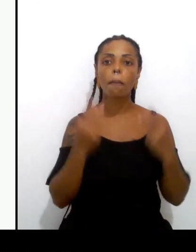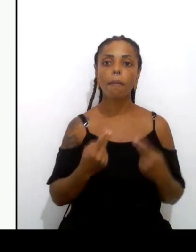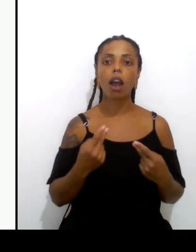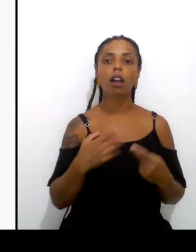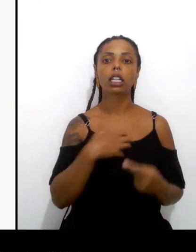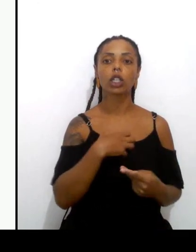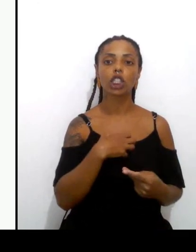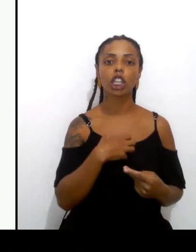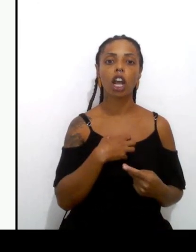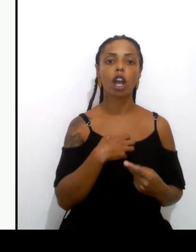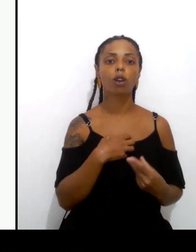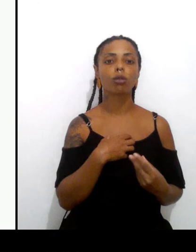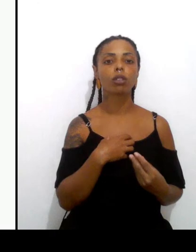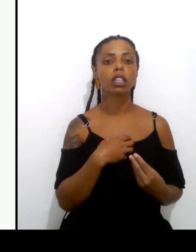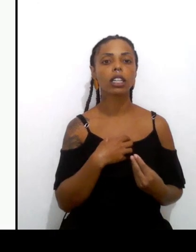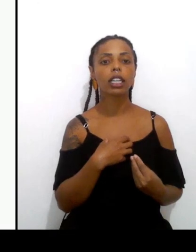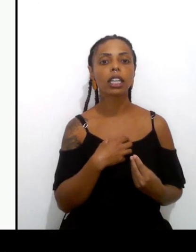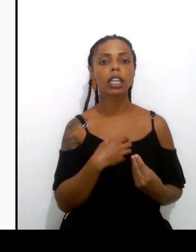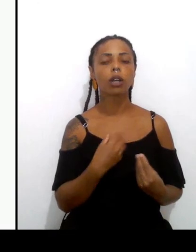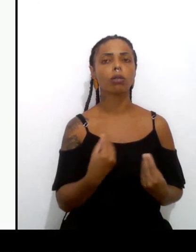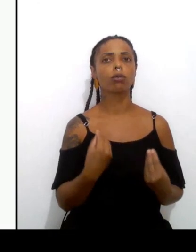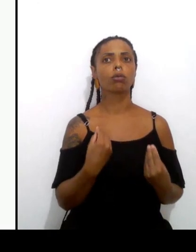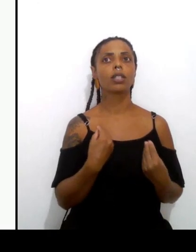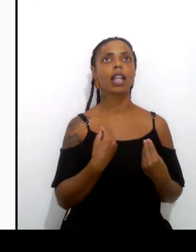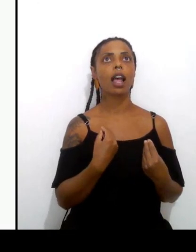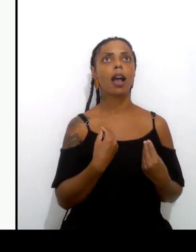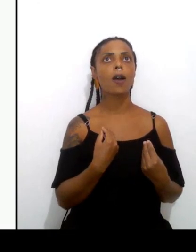nos traz uma experiência animalesca